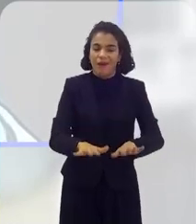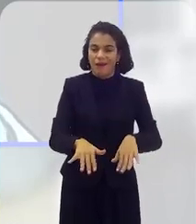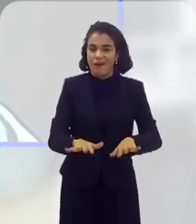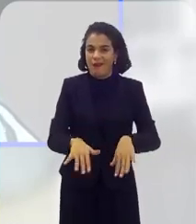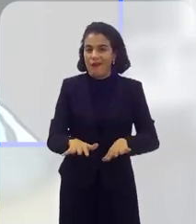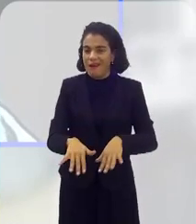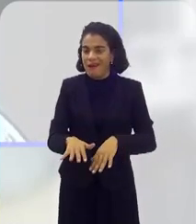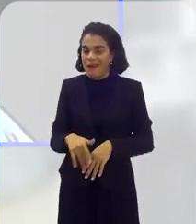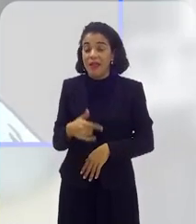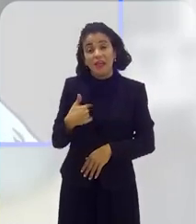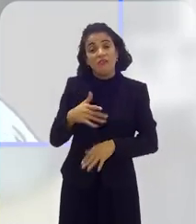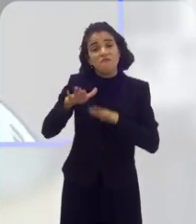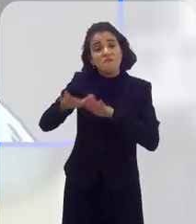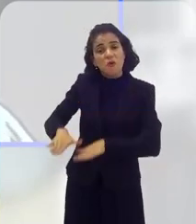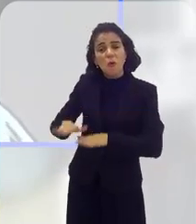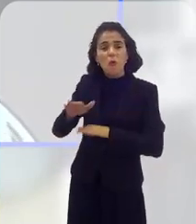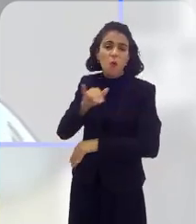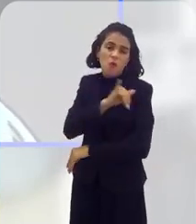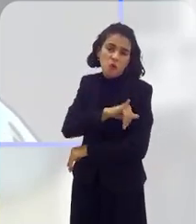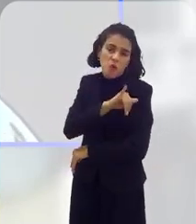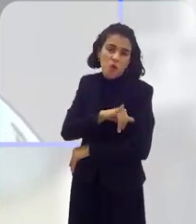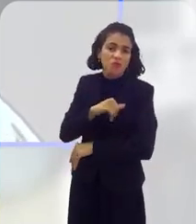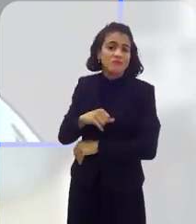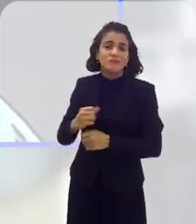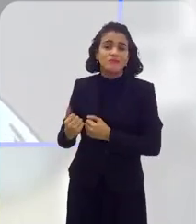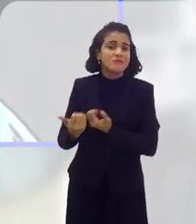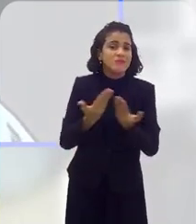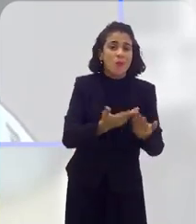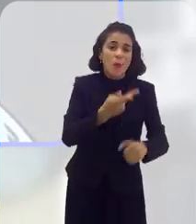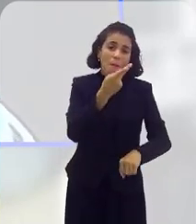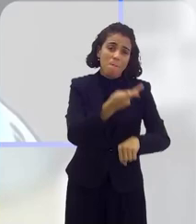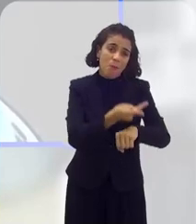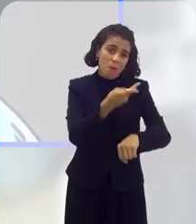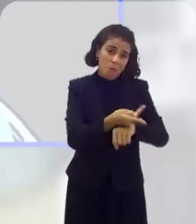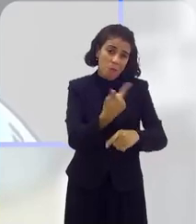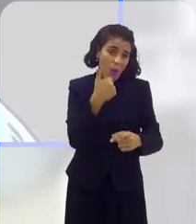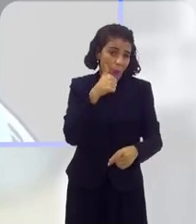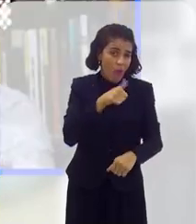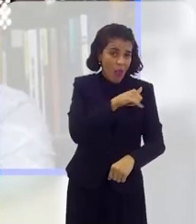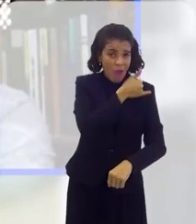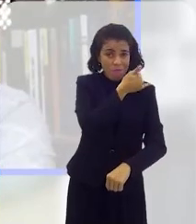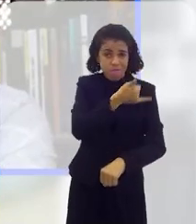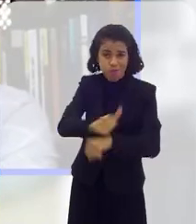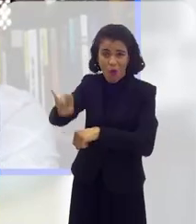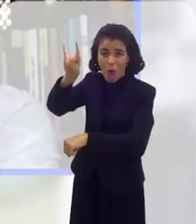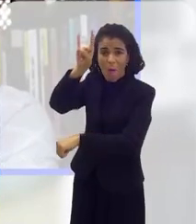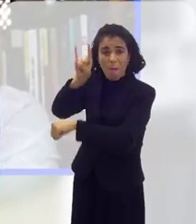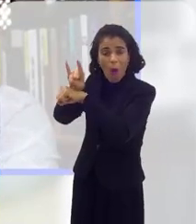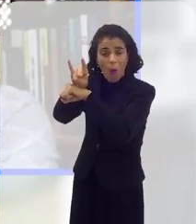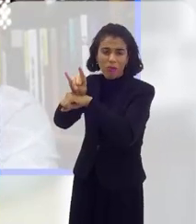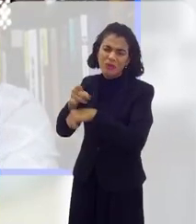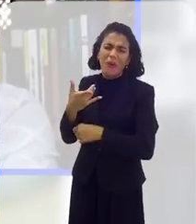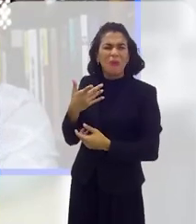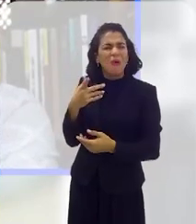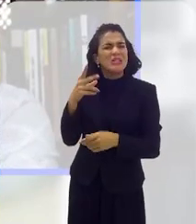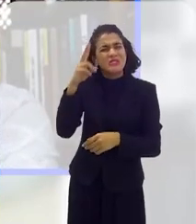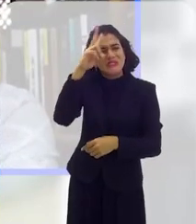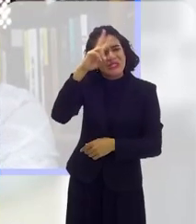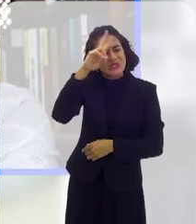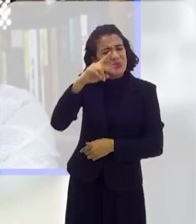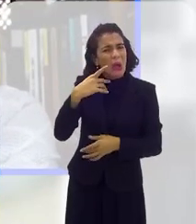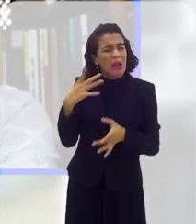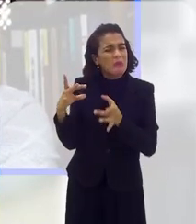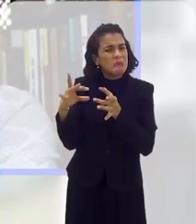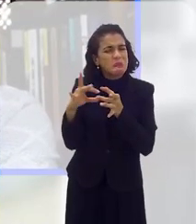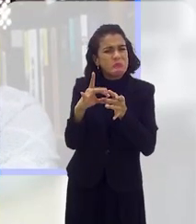branda. E passar uma temporada no Rio de Janeiro seria quase um prêmio para a esposa adúltera, né? Então, alguma coisa naquela história